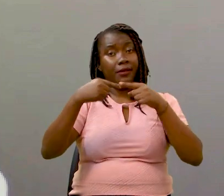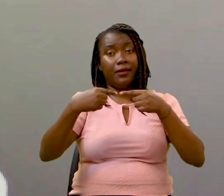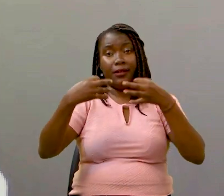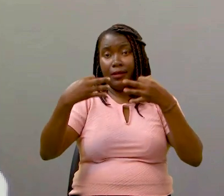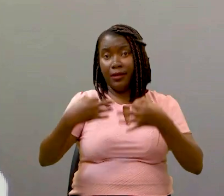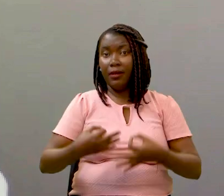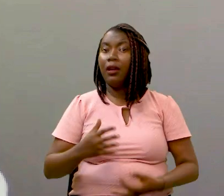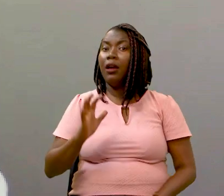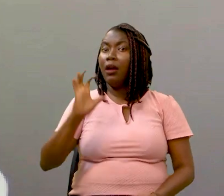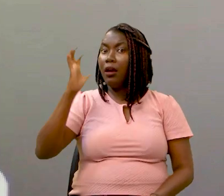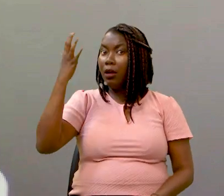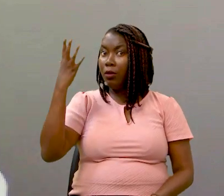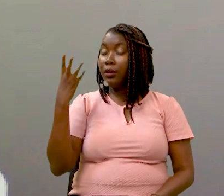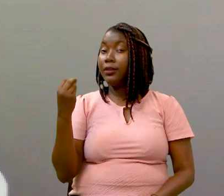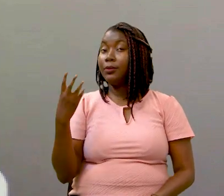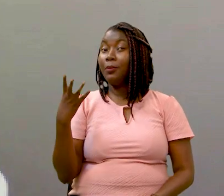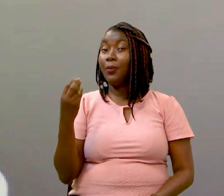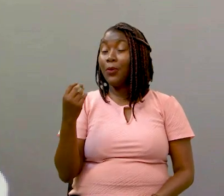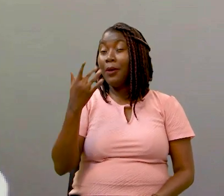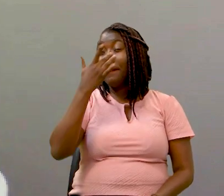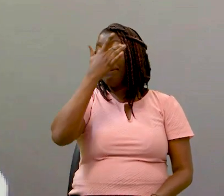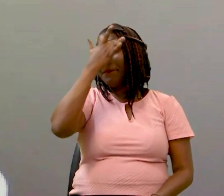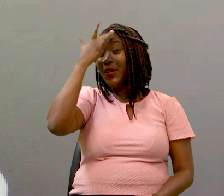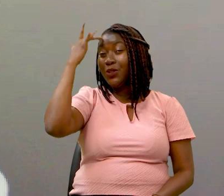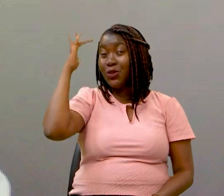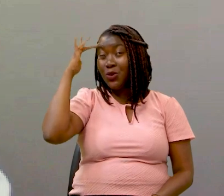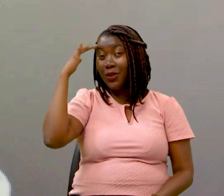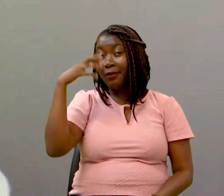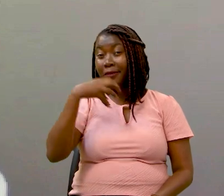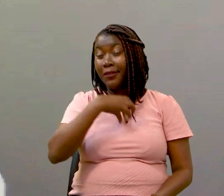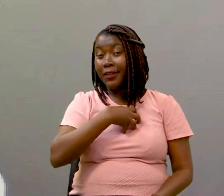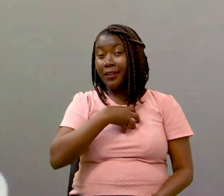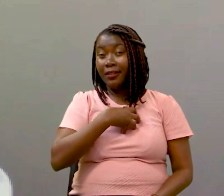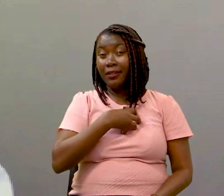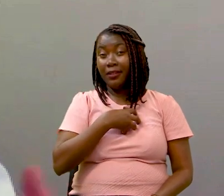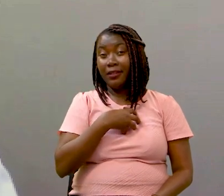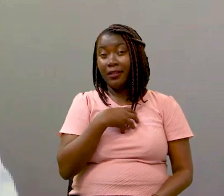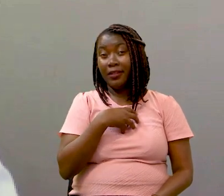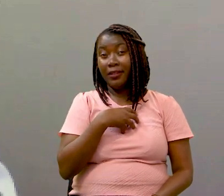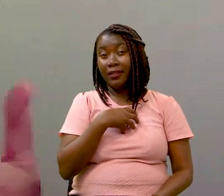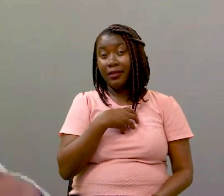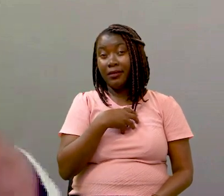adequado. Isso acontece. Isso acontece muito, a pessoa